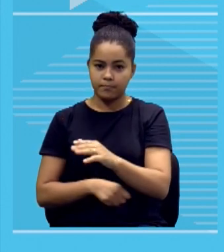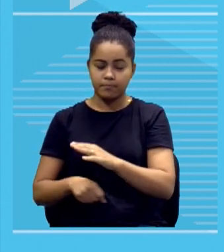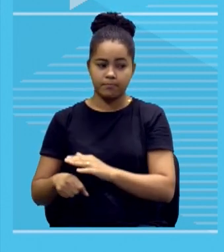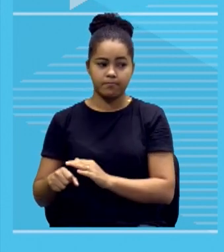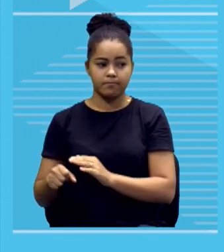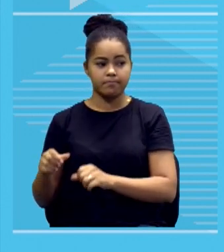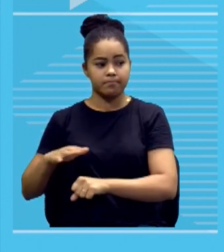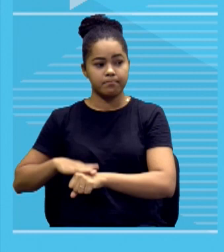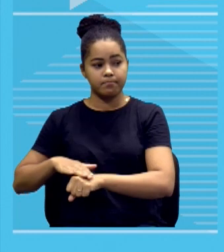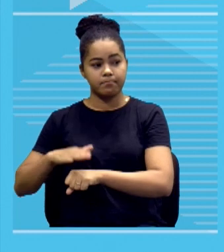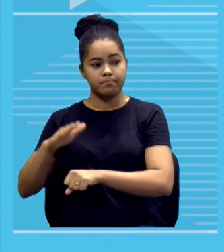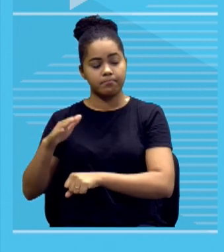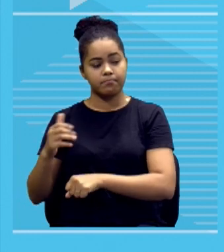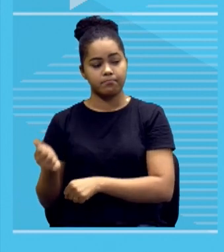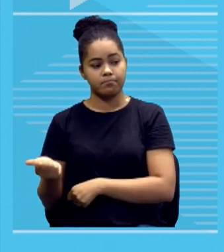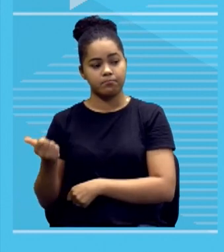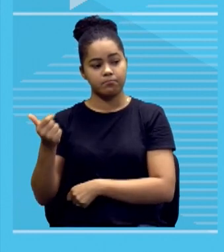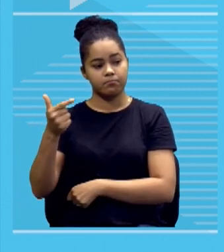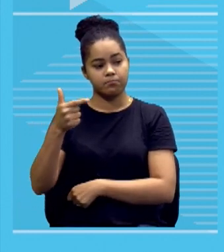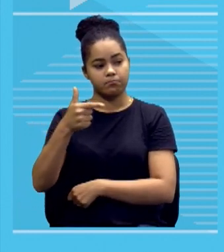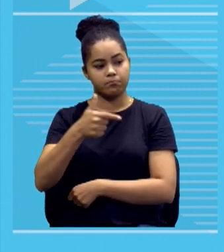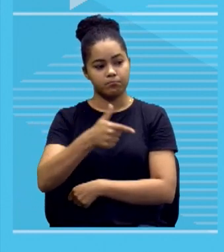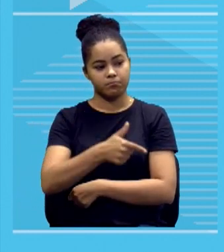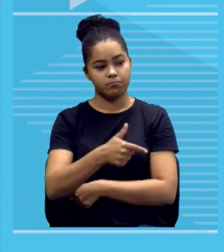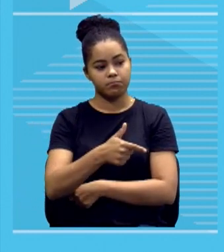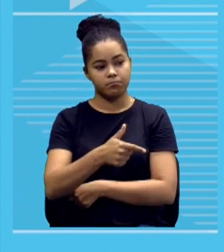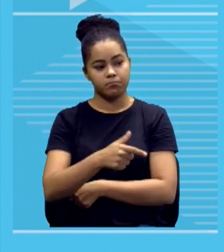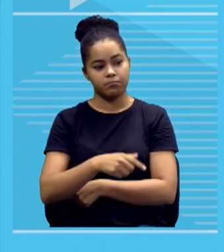isso aqui é importante, maior